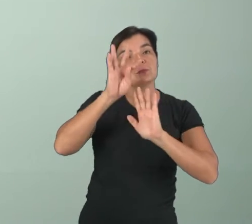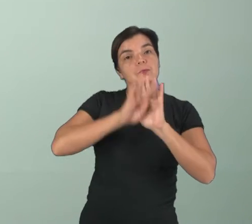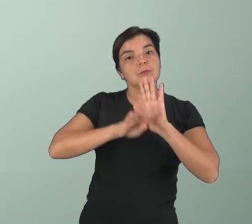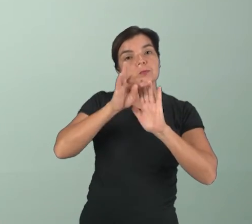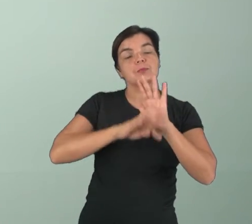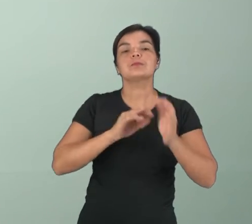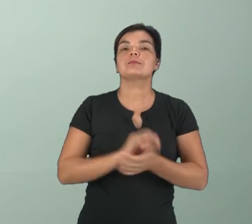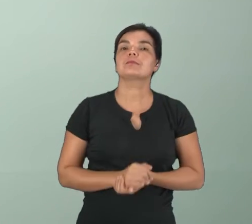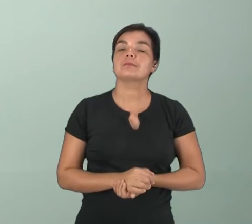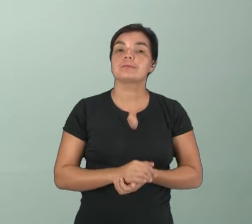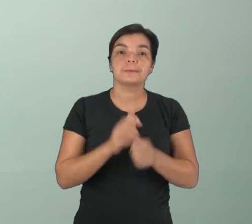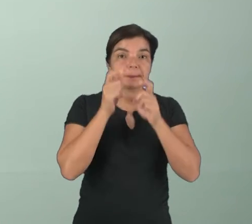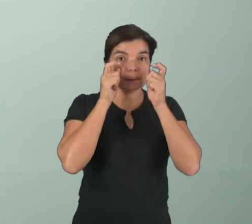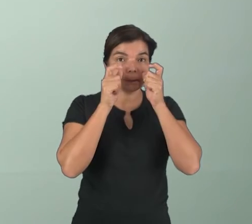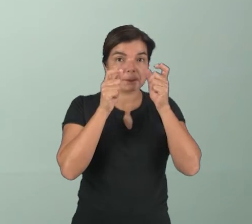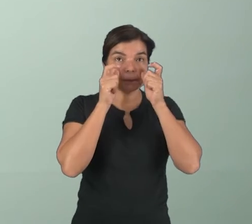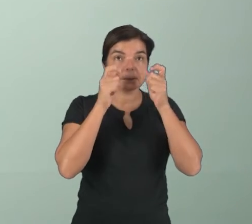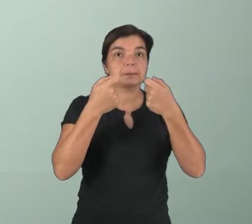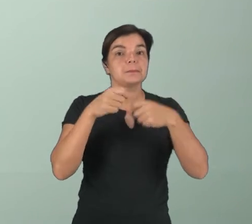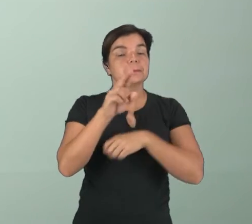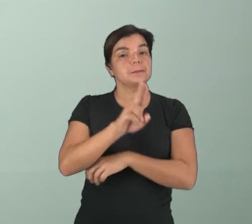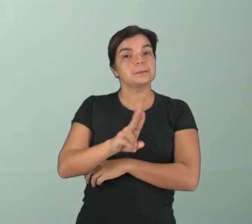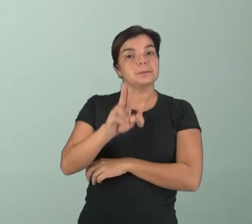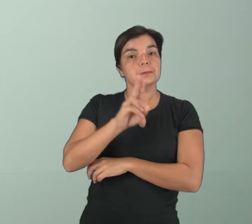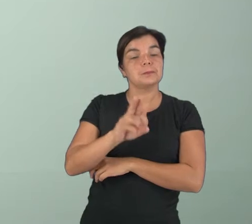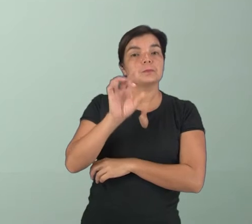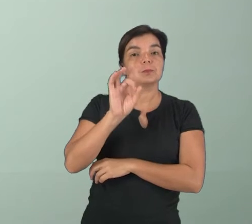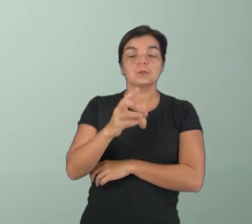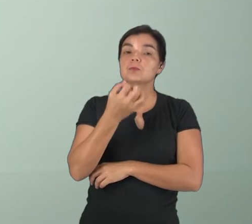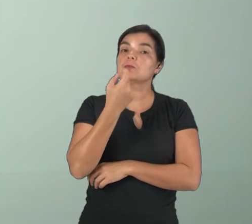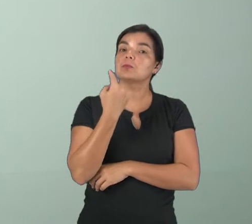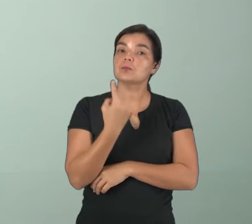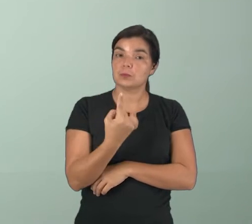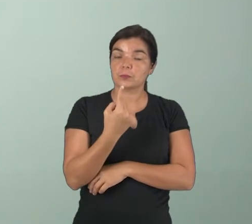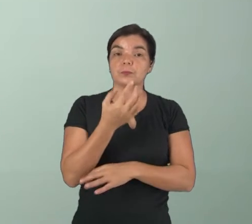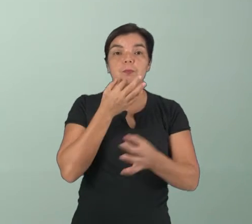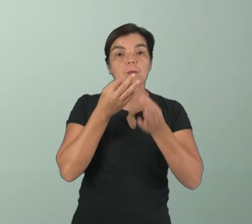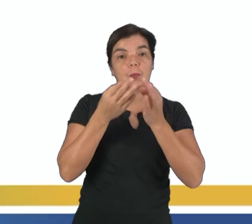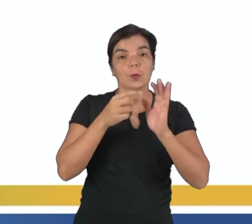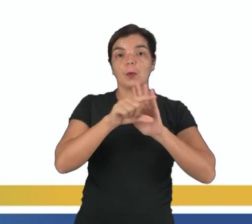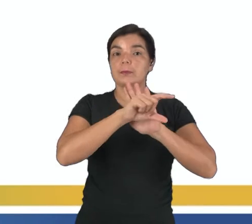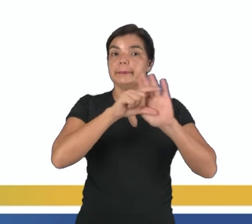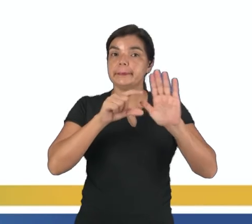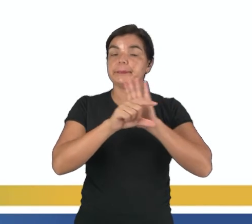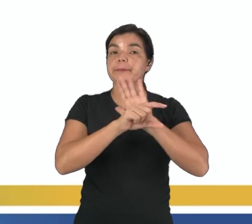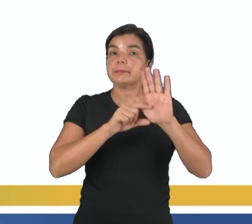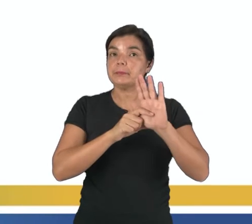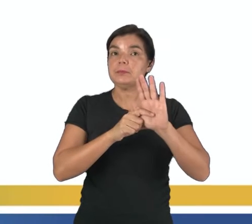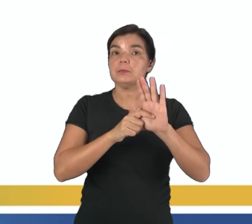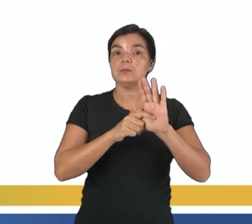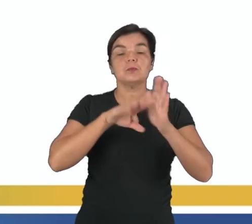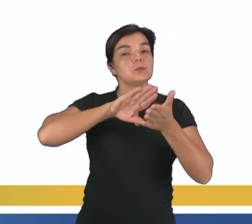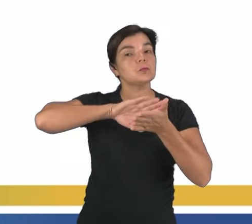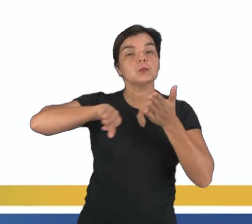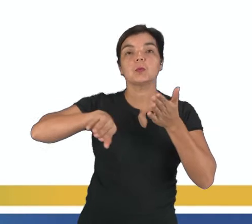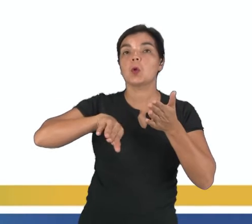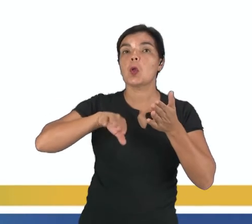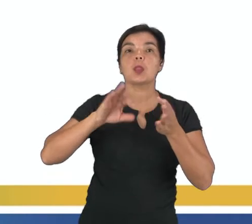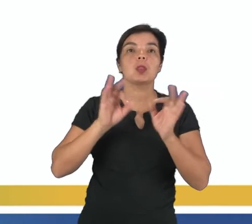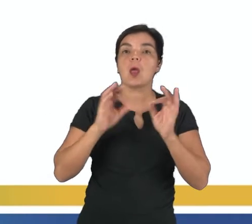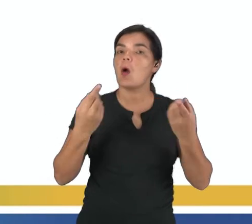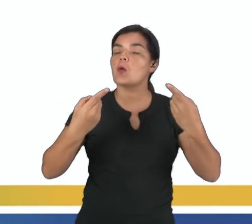né? Atenção aqui, né? Deve-se utilizar apenas um argumento por parágrafo, o que não exclui de forma alguma